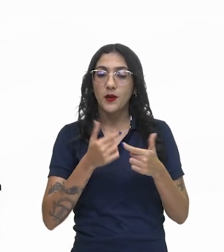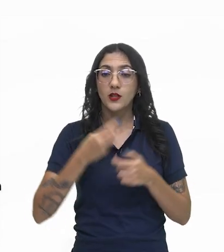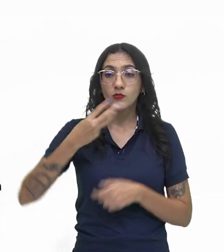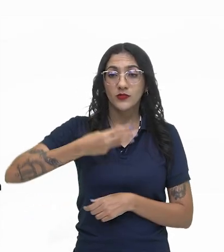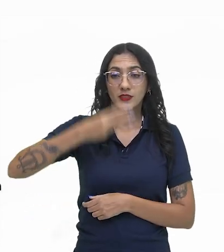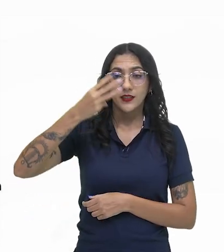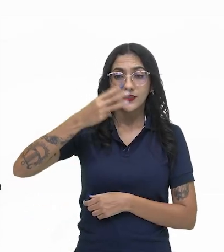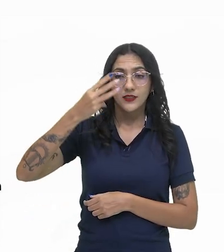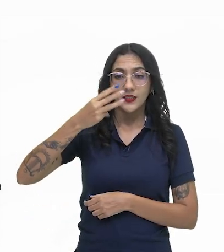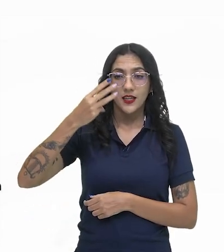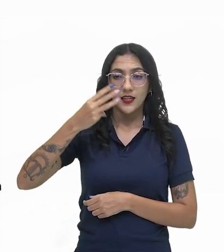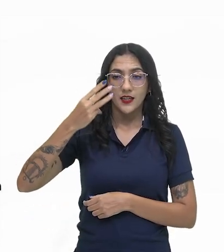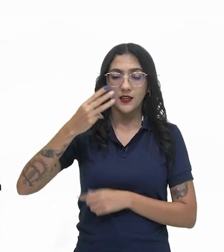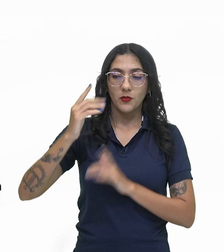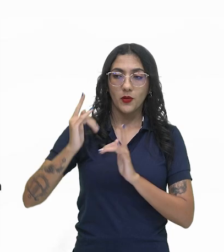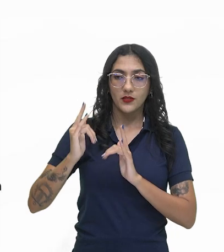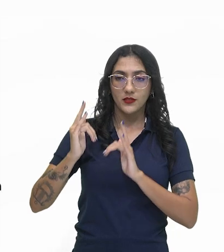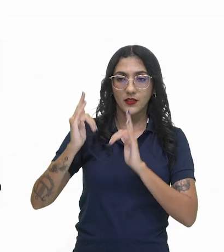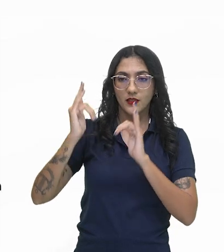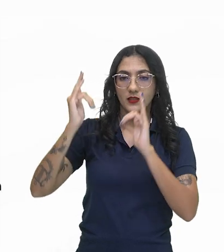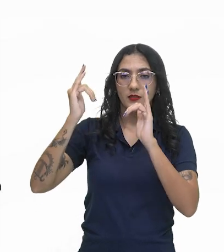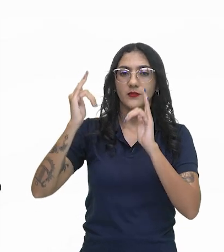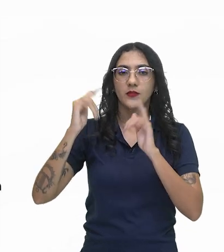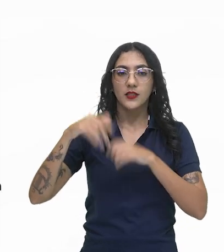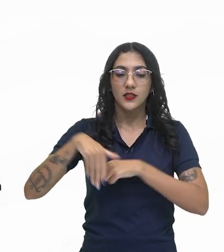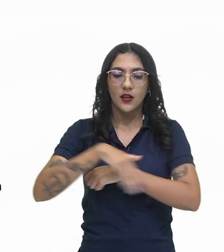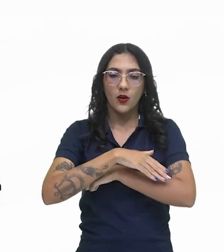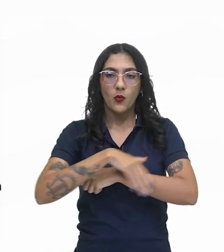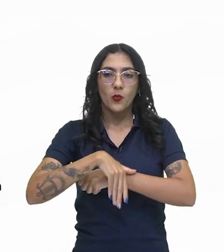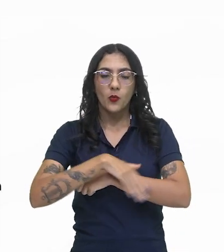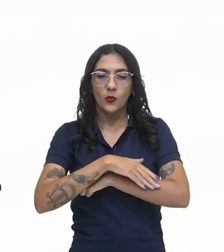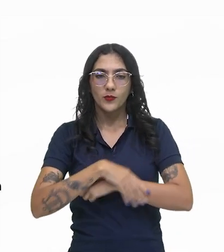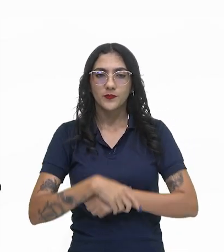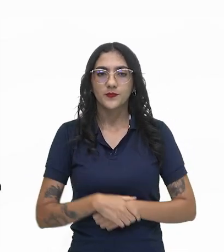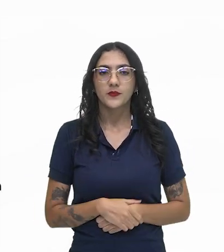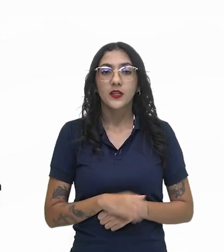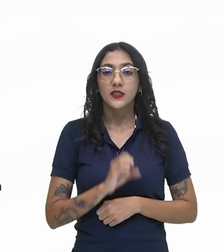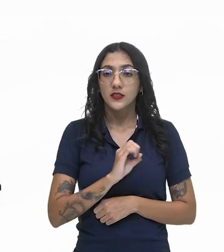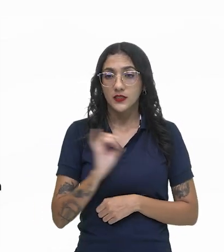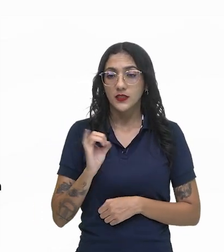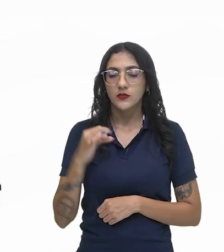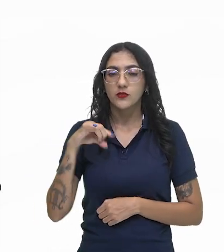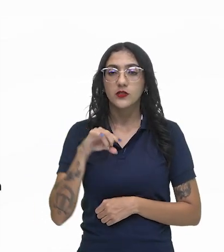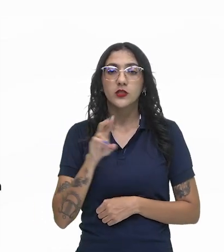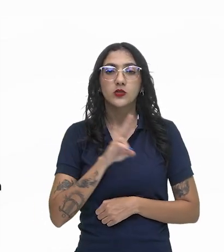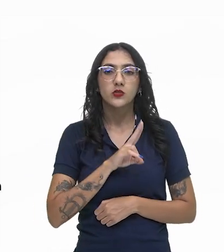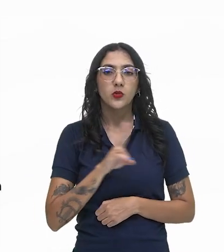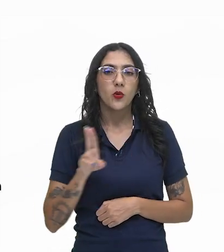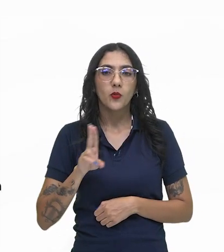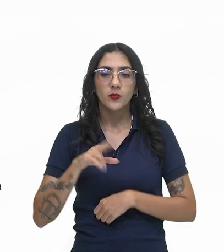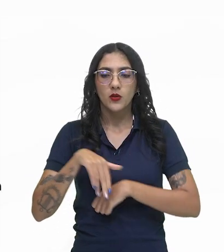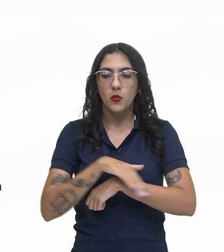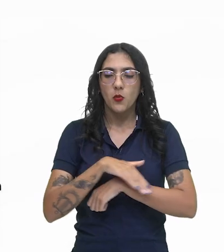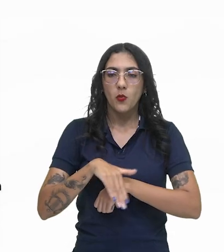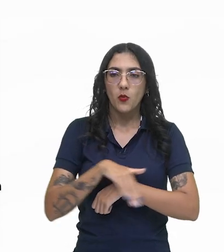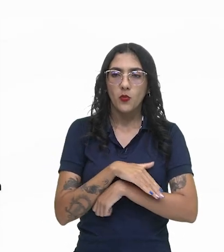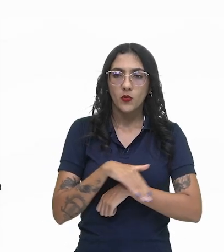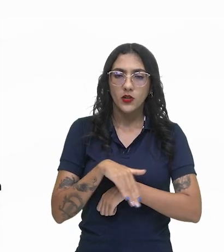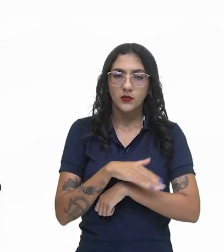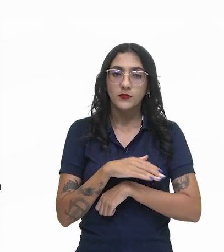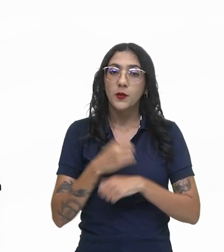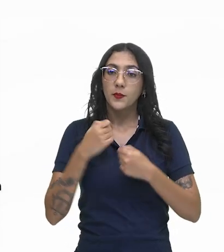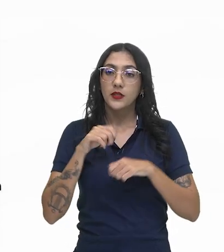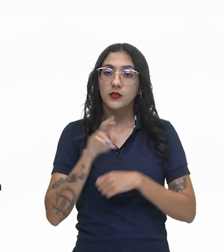fica na rua Maple. Então, se você quiser falar o nome da rua, ok, ou o andar que você está, usa-se